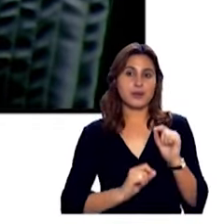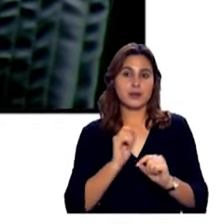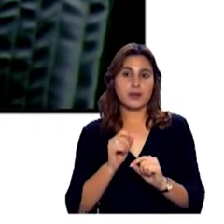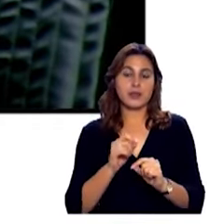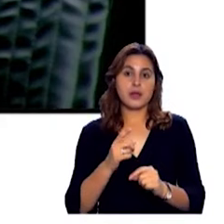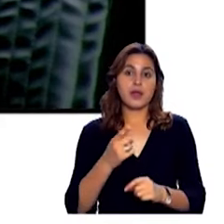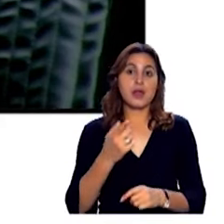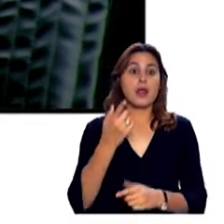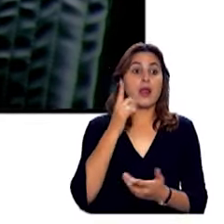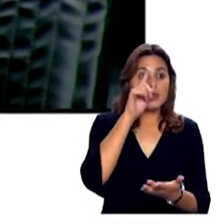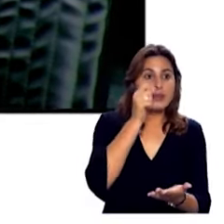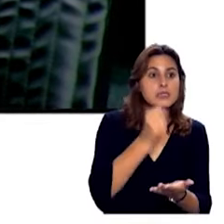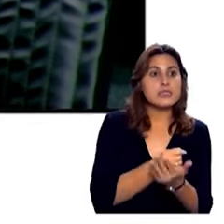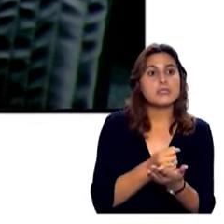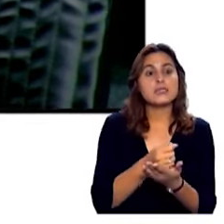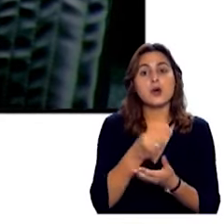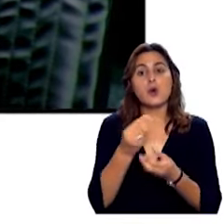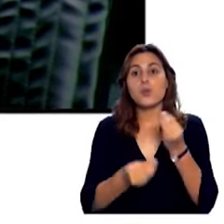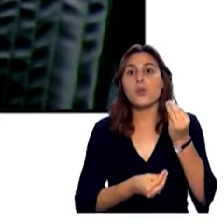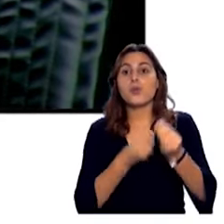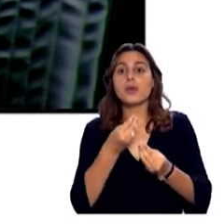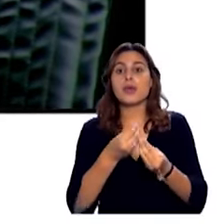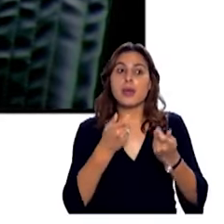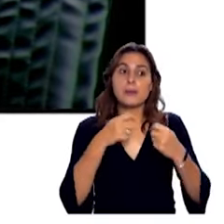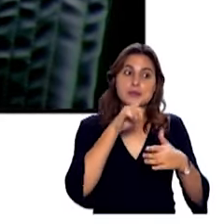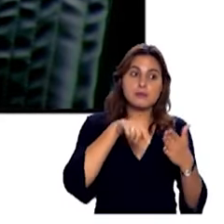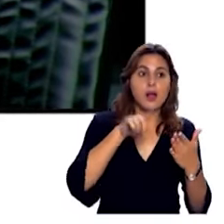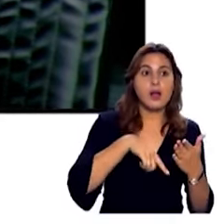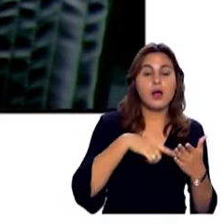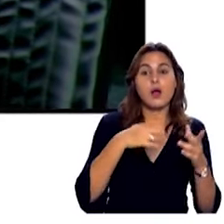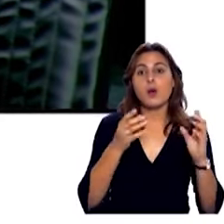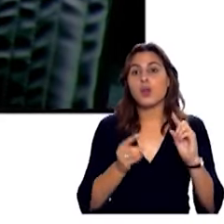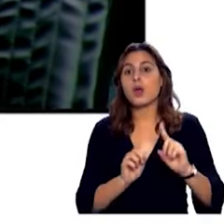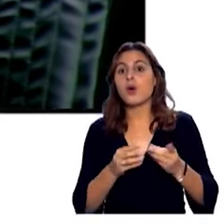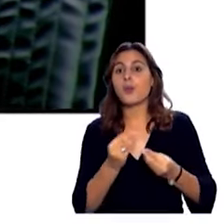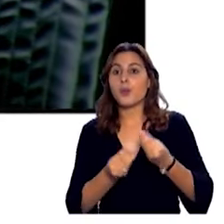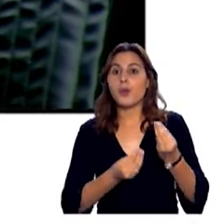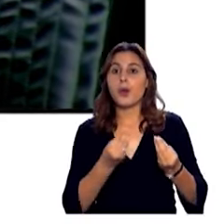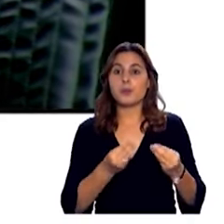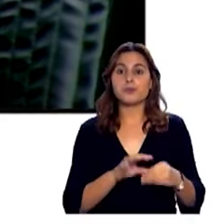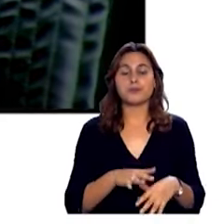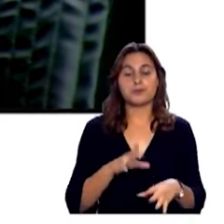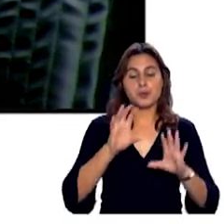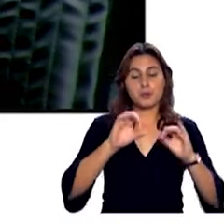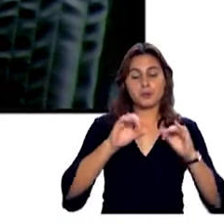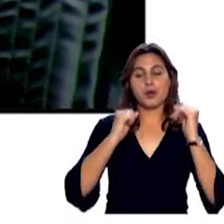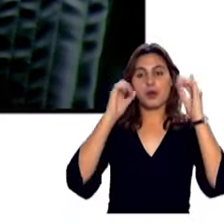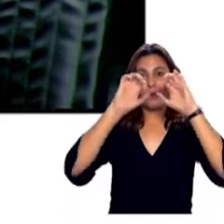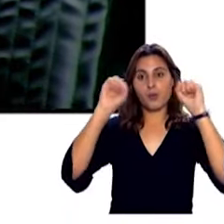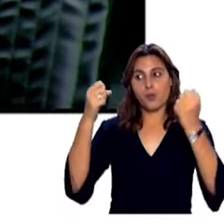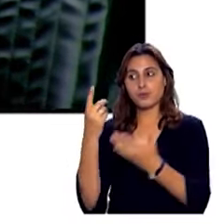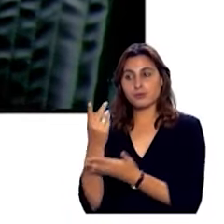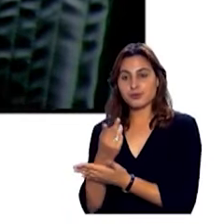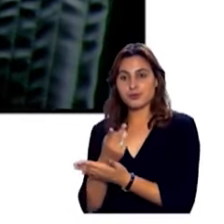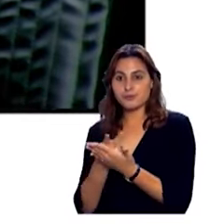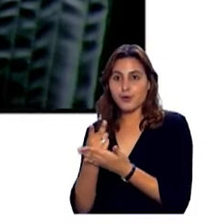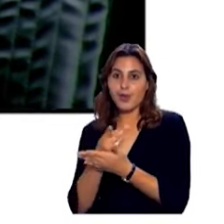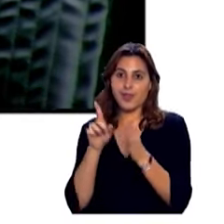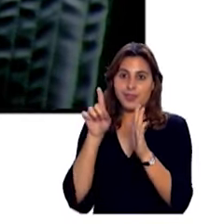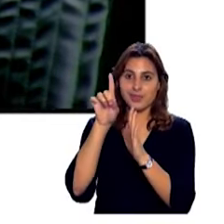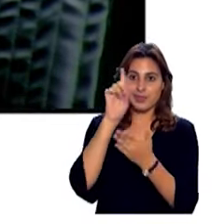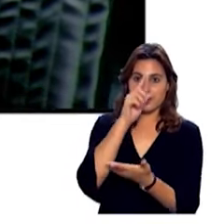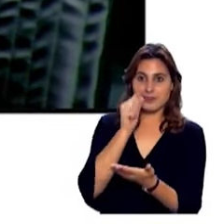decisão a corte Francesa A Corte de cassação francesa normalmente não oferece uma outra solução para o